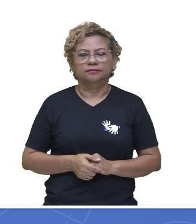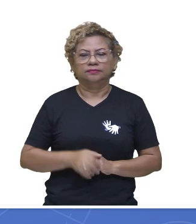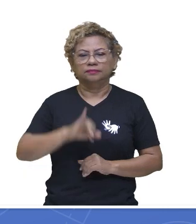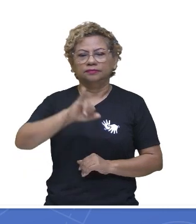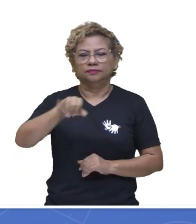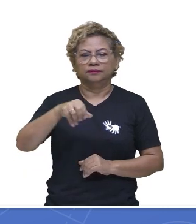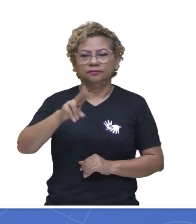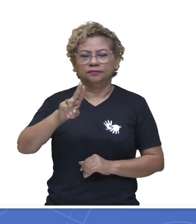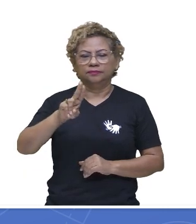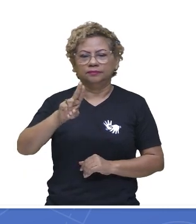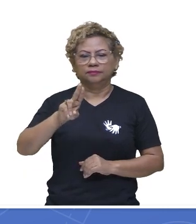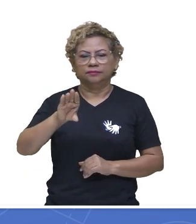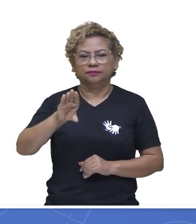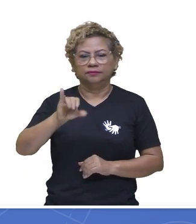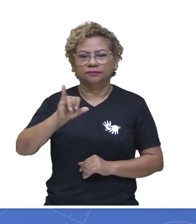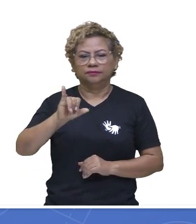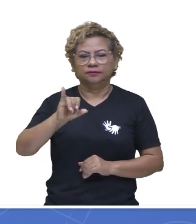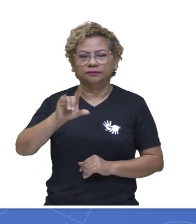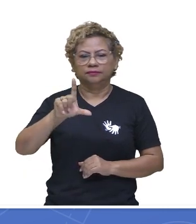Jusilene,